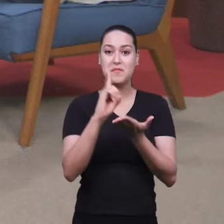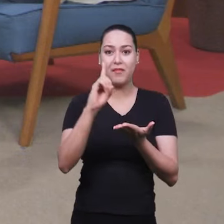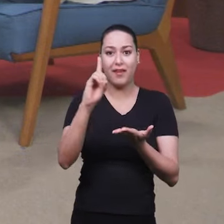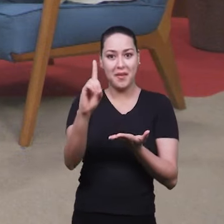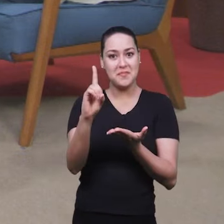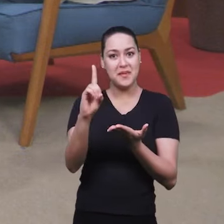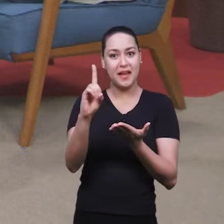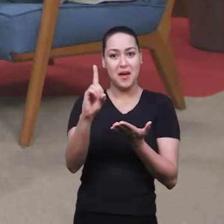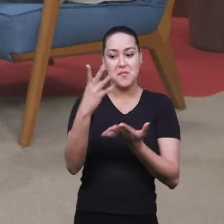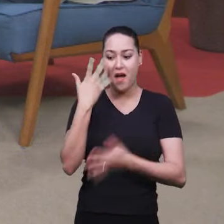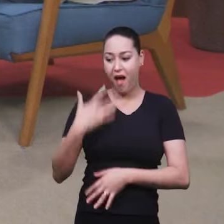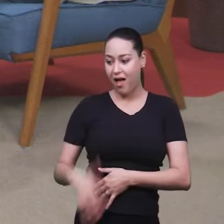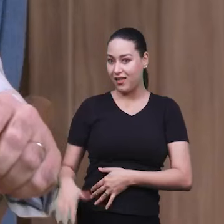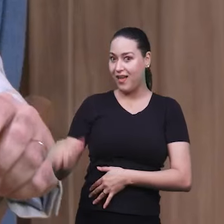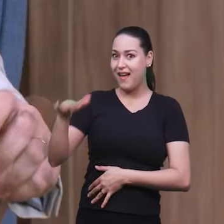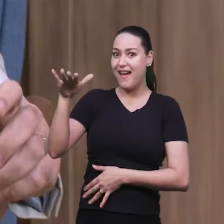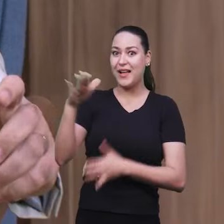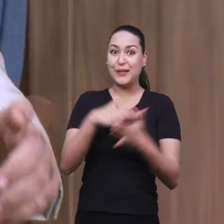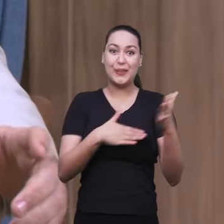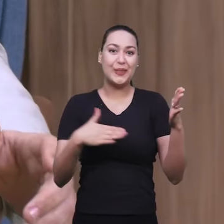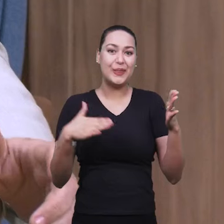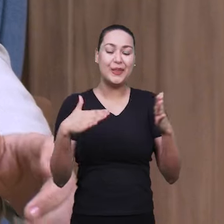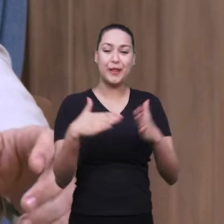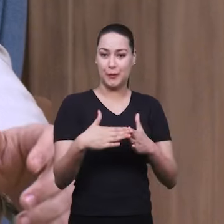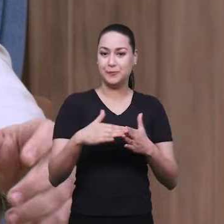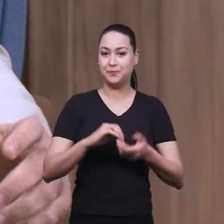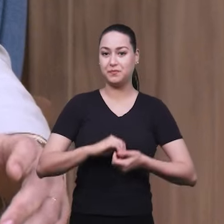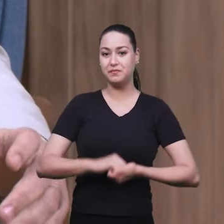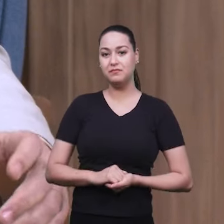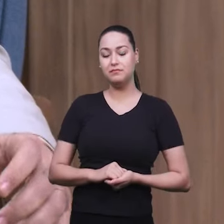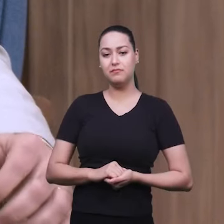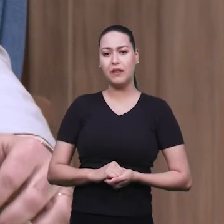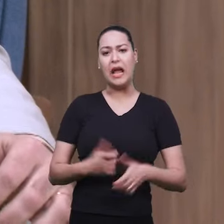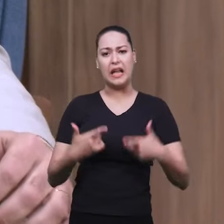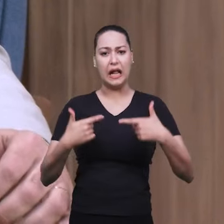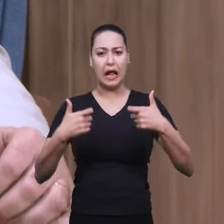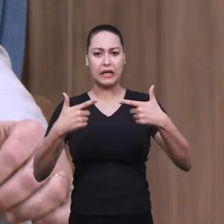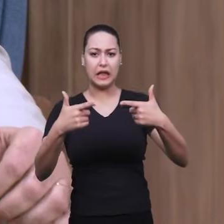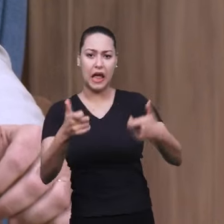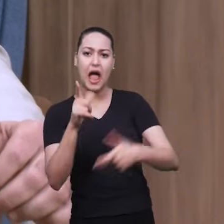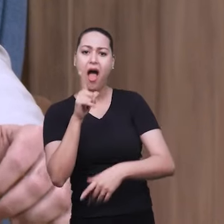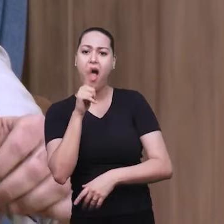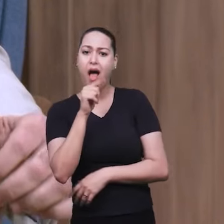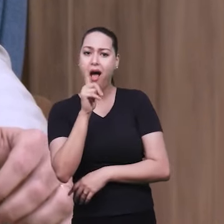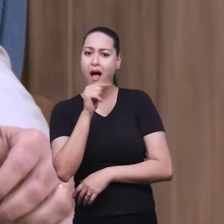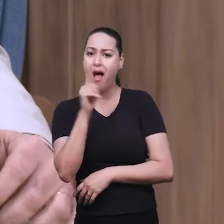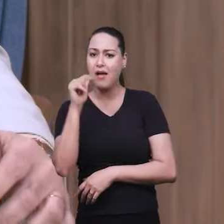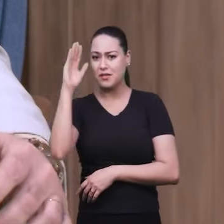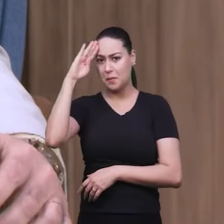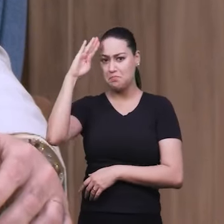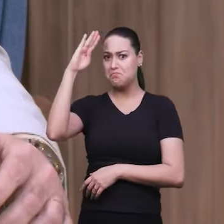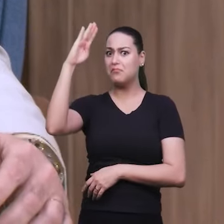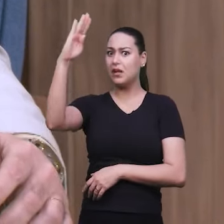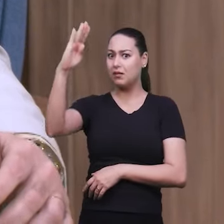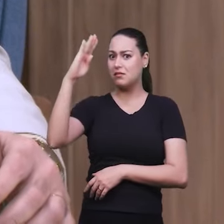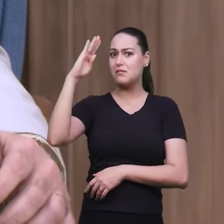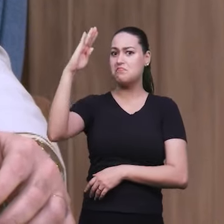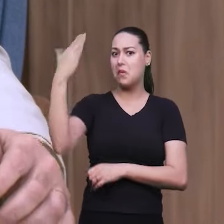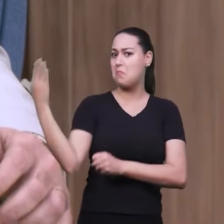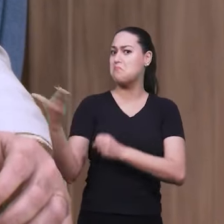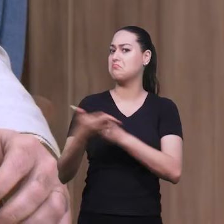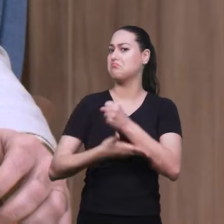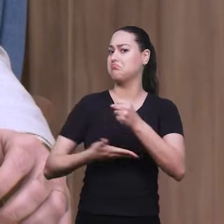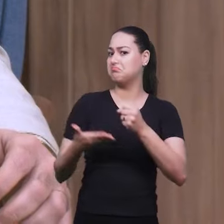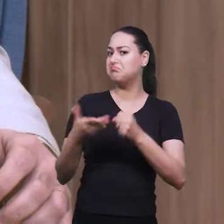linguagens para todas as idades. Em uma guerra, a água é de importância fundamental para a vitória de